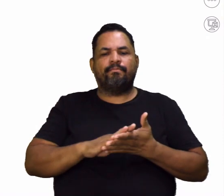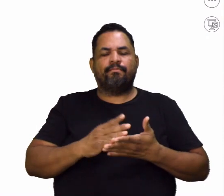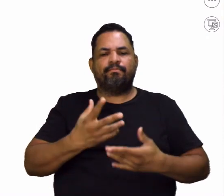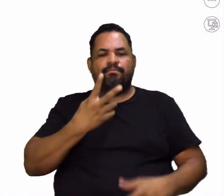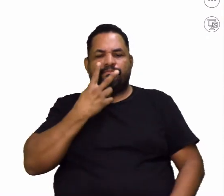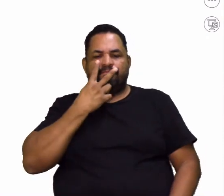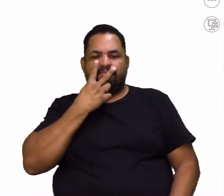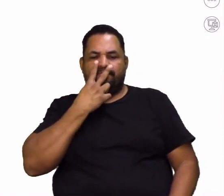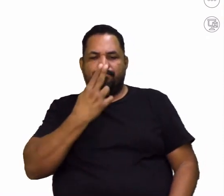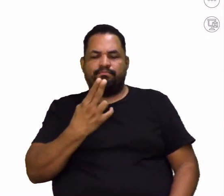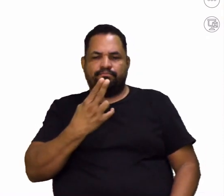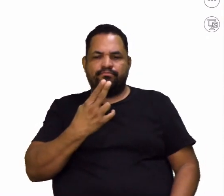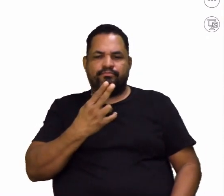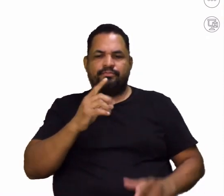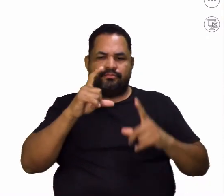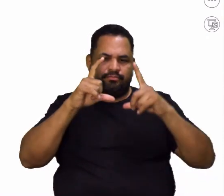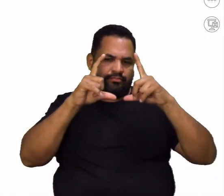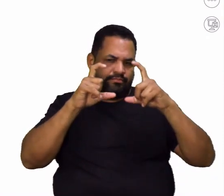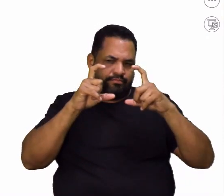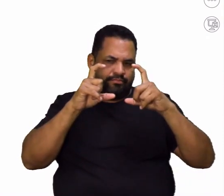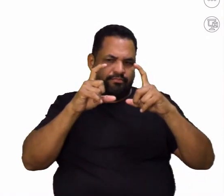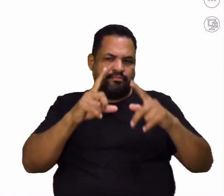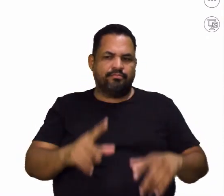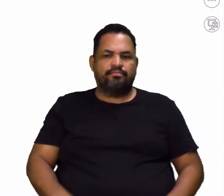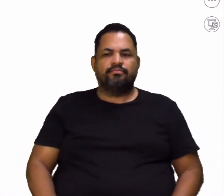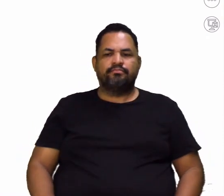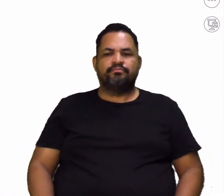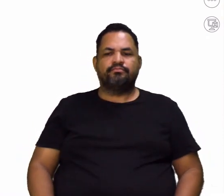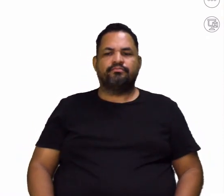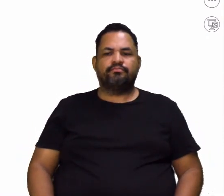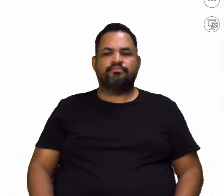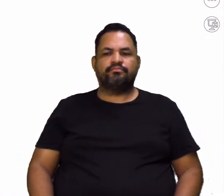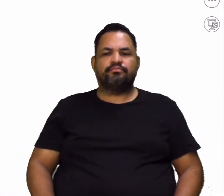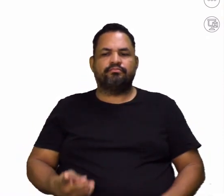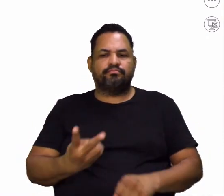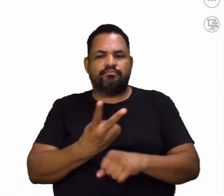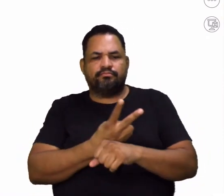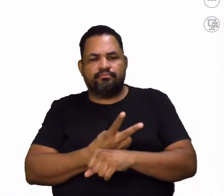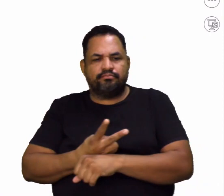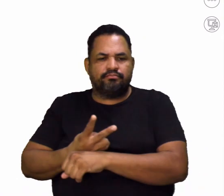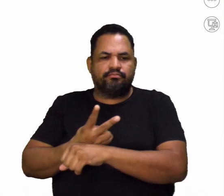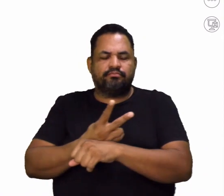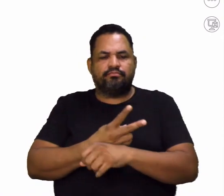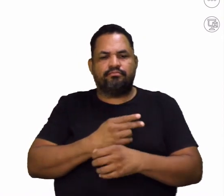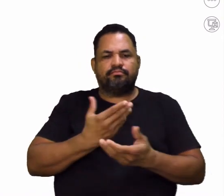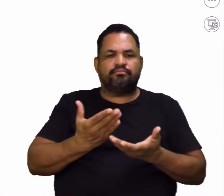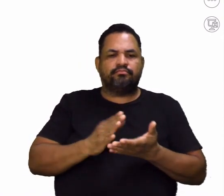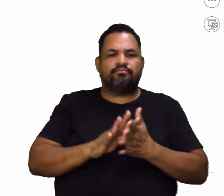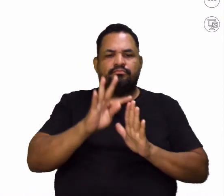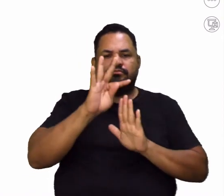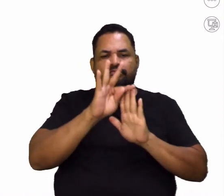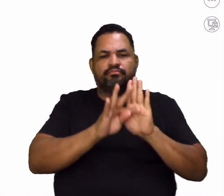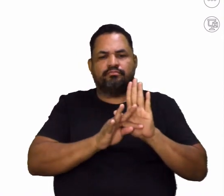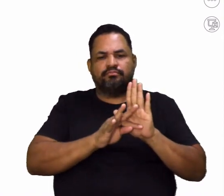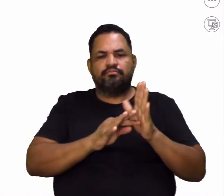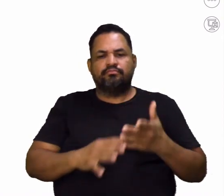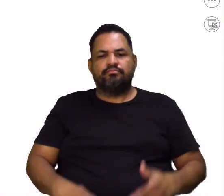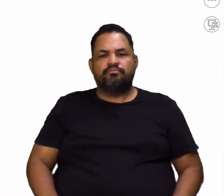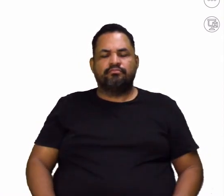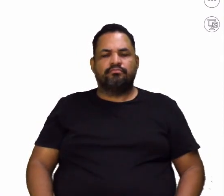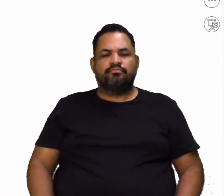como se fosse uma fotografia e buscasse a pena reproduzir